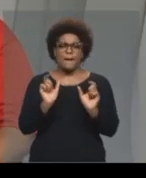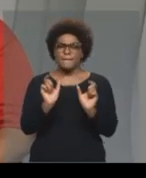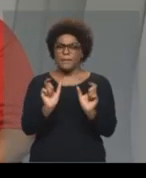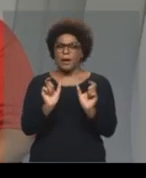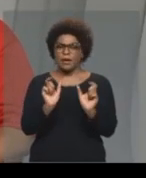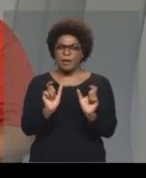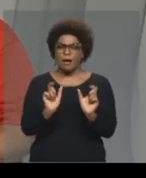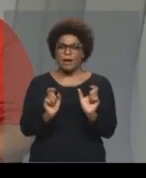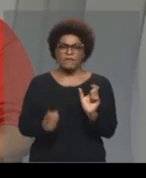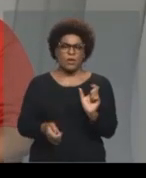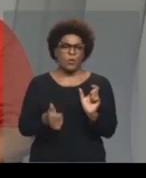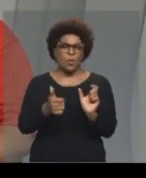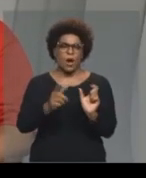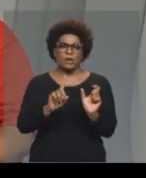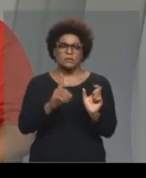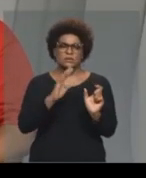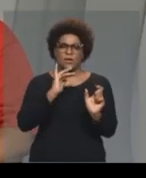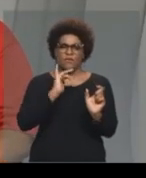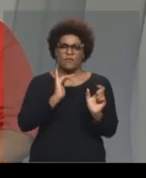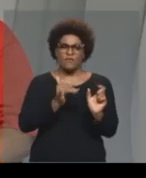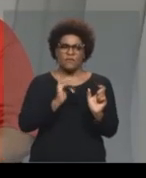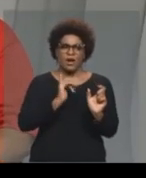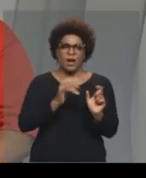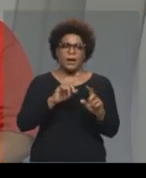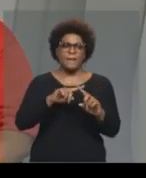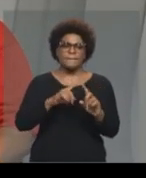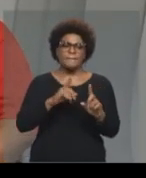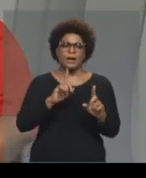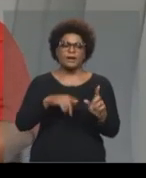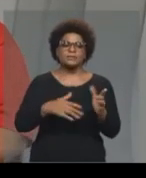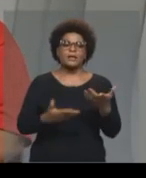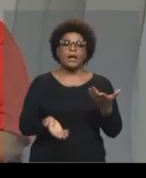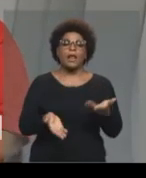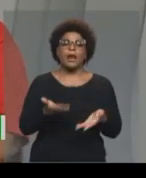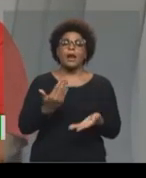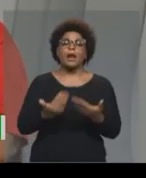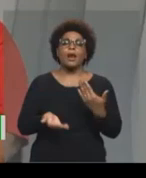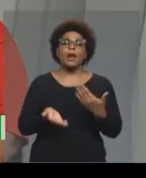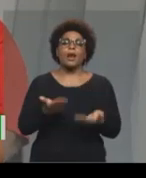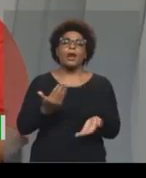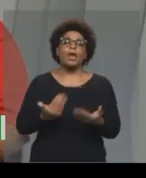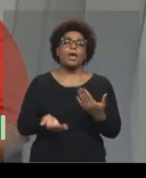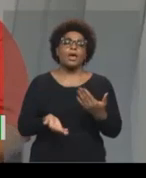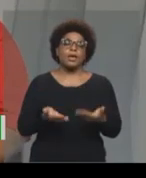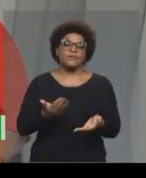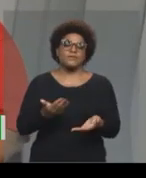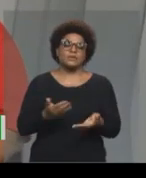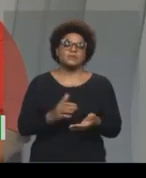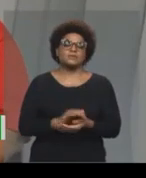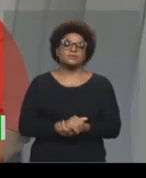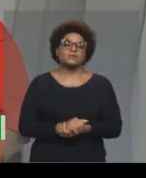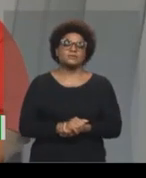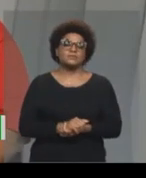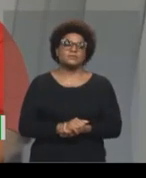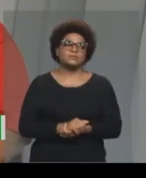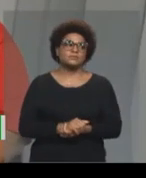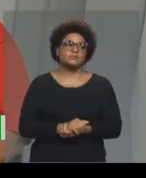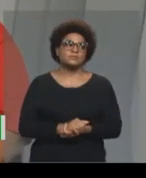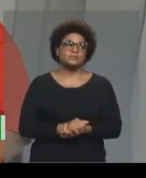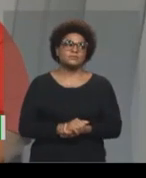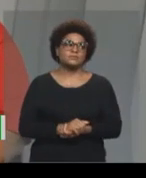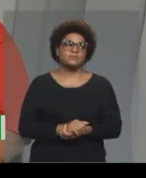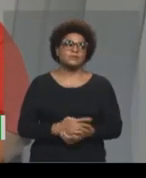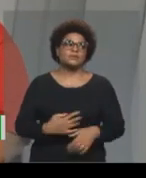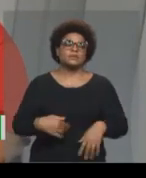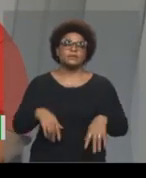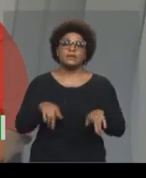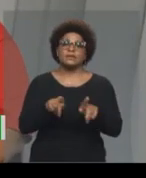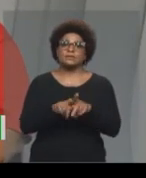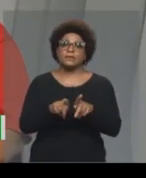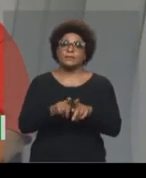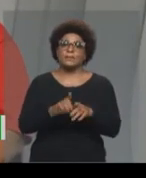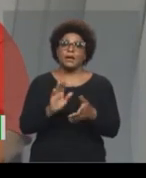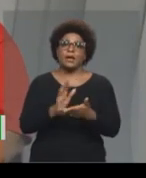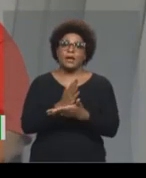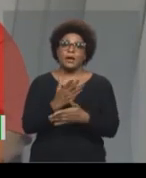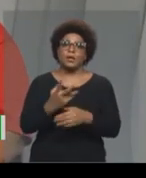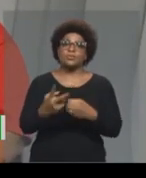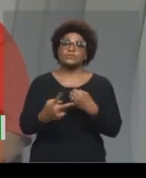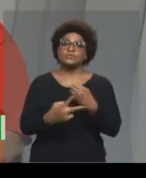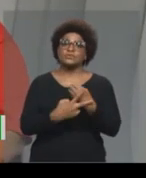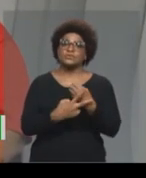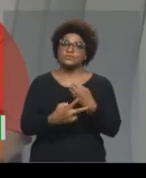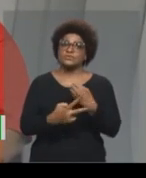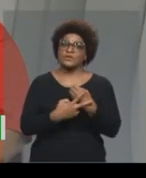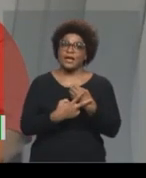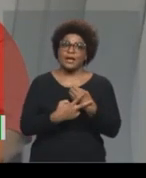é bem assim leve, mas pronuncia. E também alguns verbos, pessoal, são